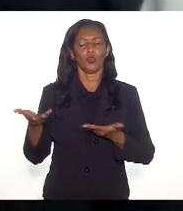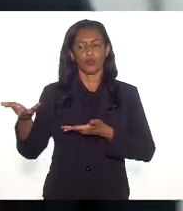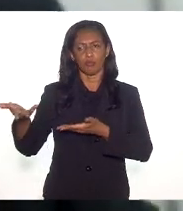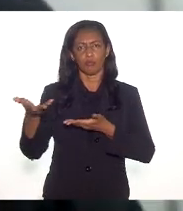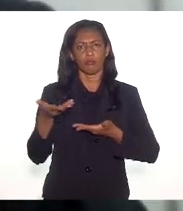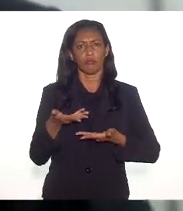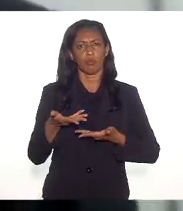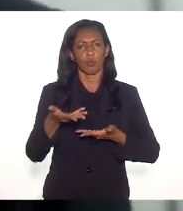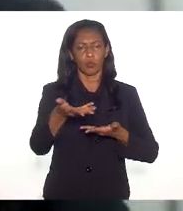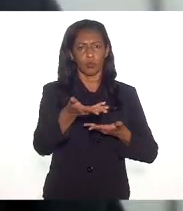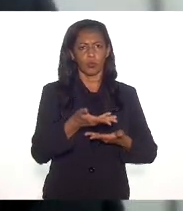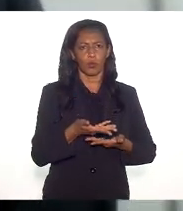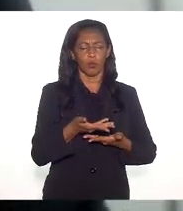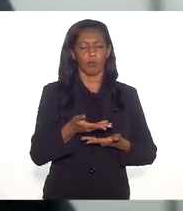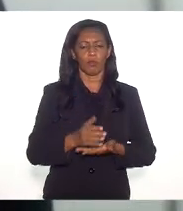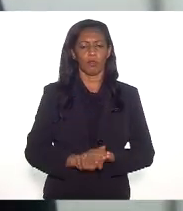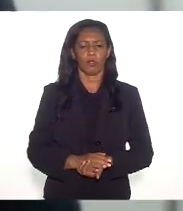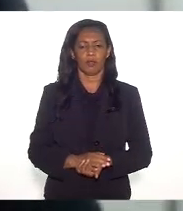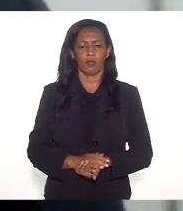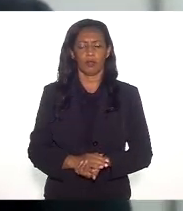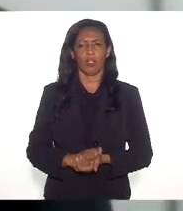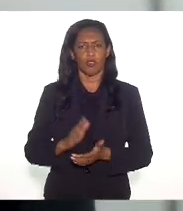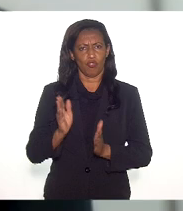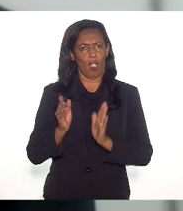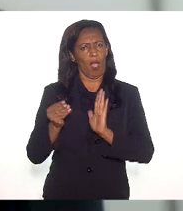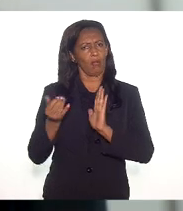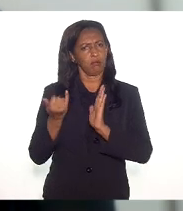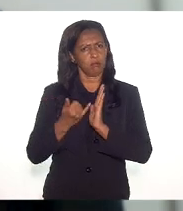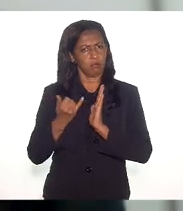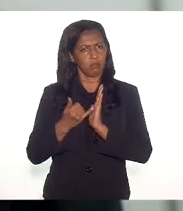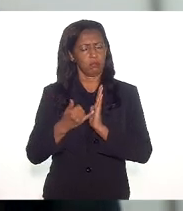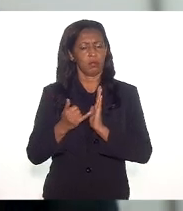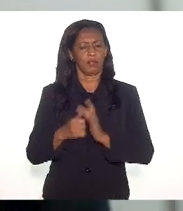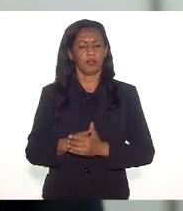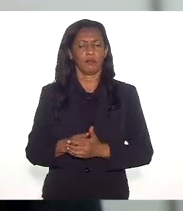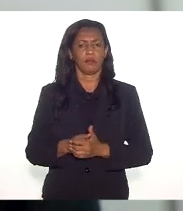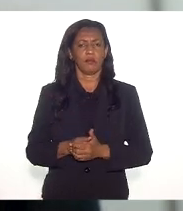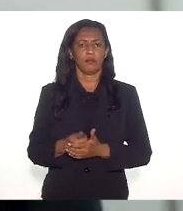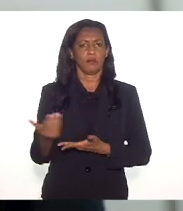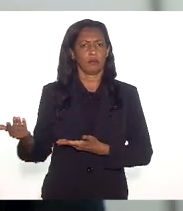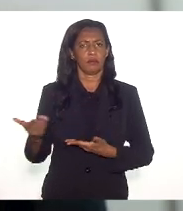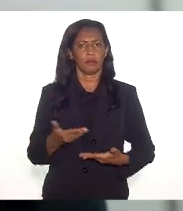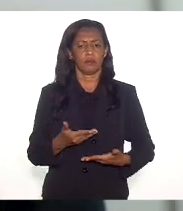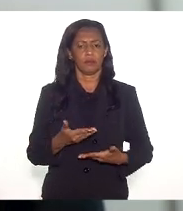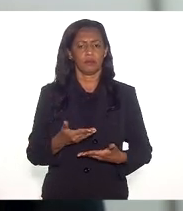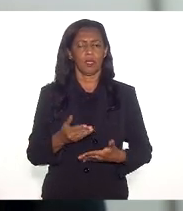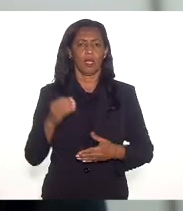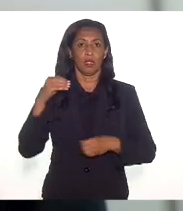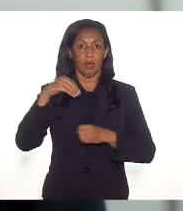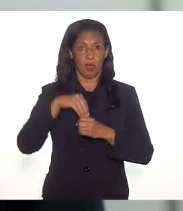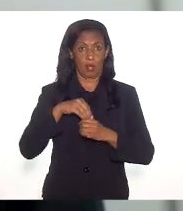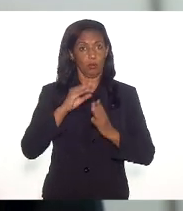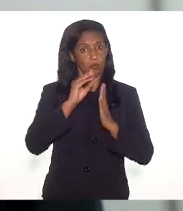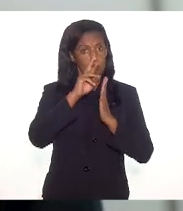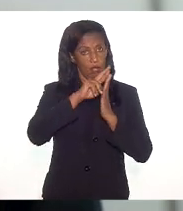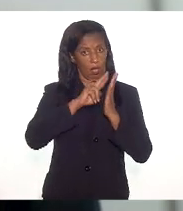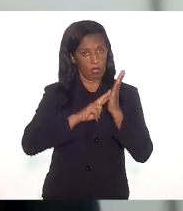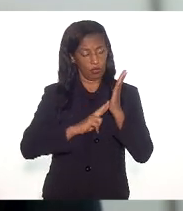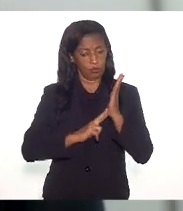convocação devidamente publicado, convocamos, nos termos